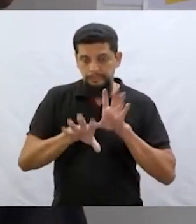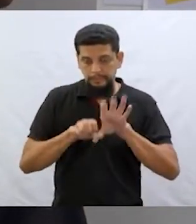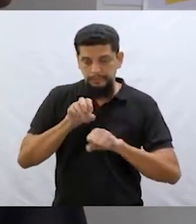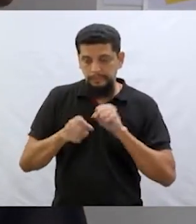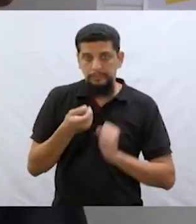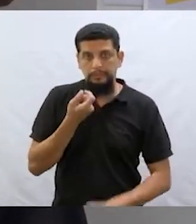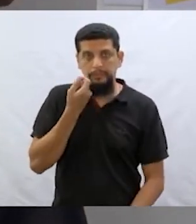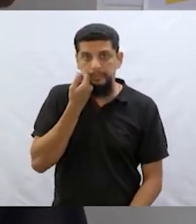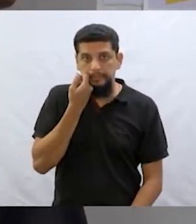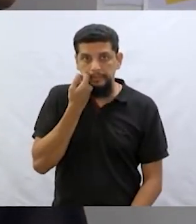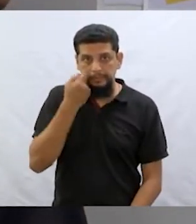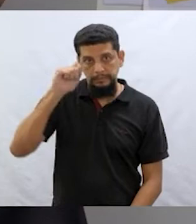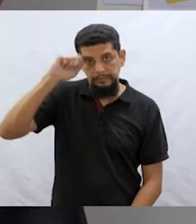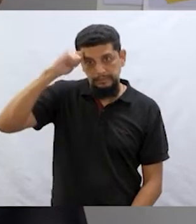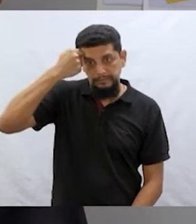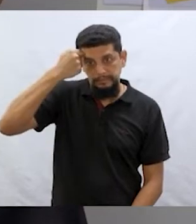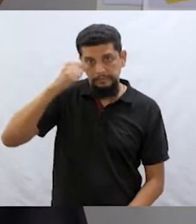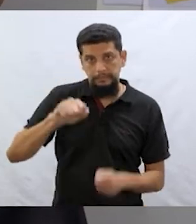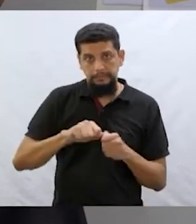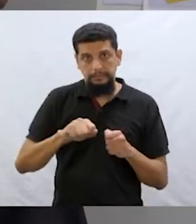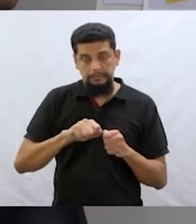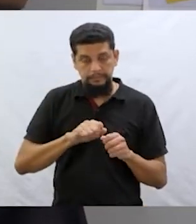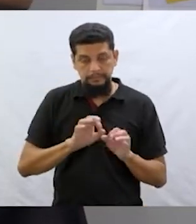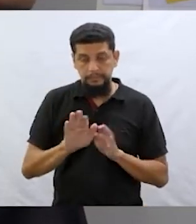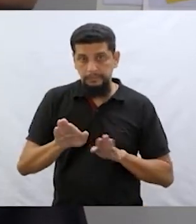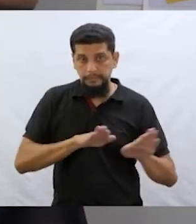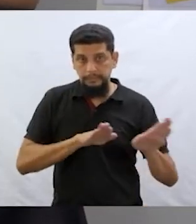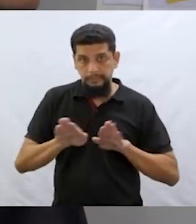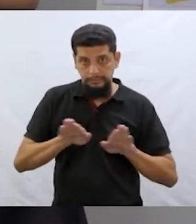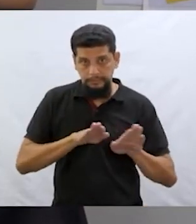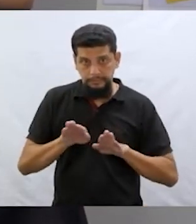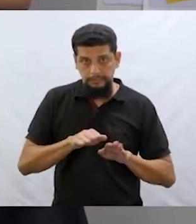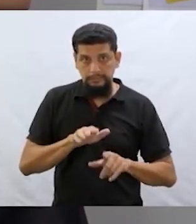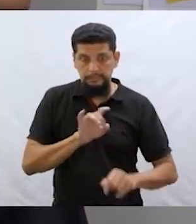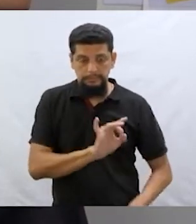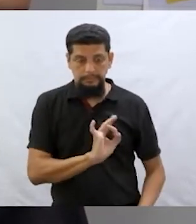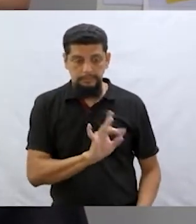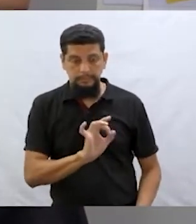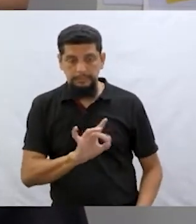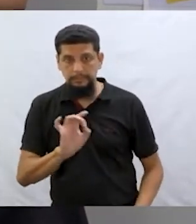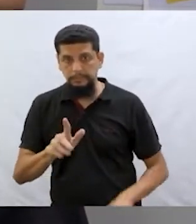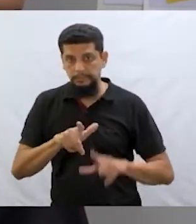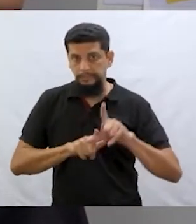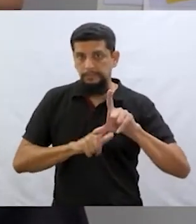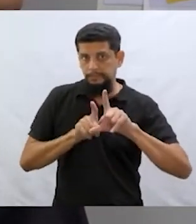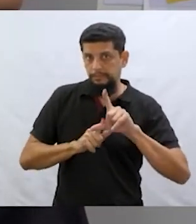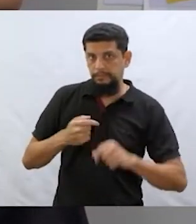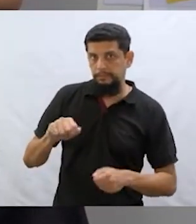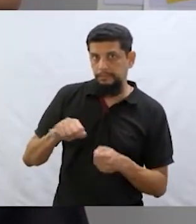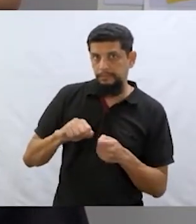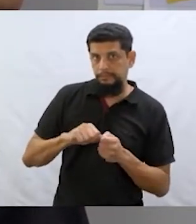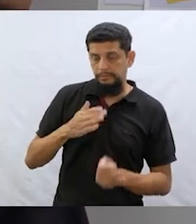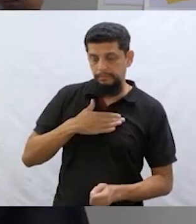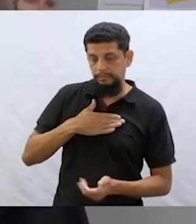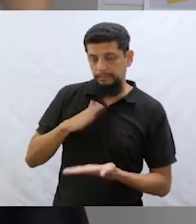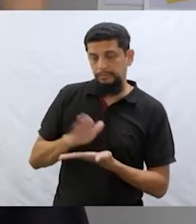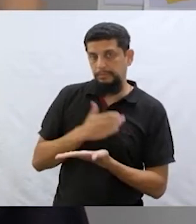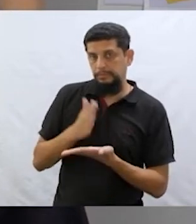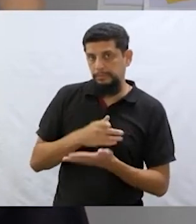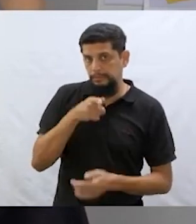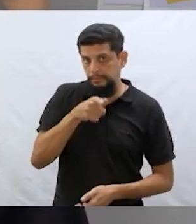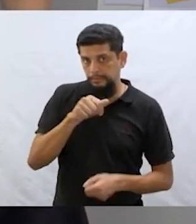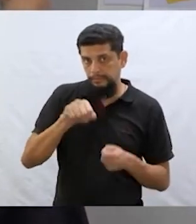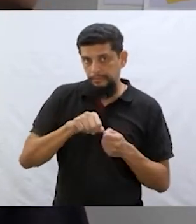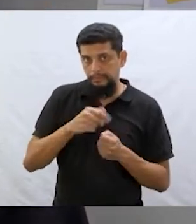o lápis, tá? E vamos fazer o traçado bem certinho, como a professora vai fazer aqui. Então, eu faço no meu caderno e você faz aí na